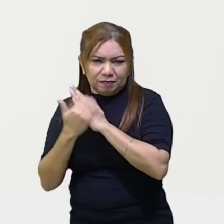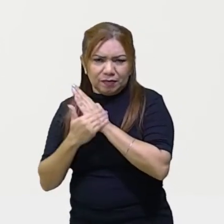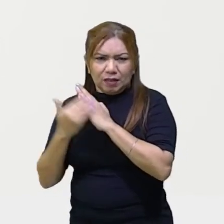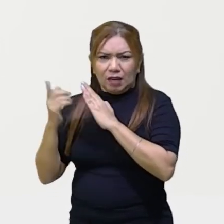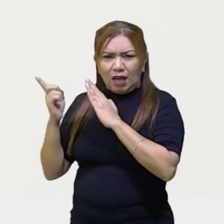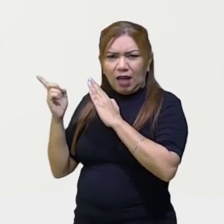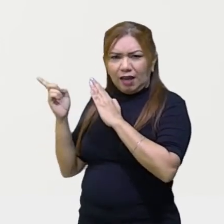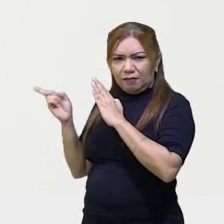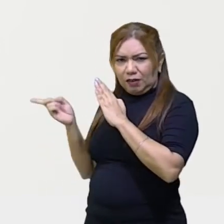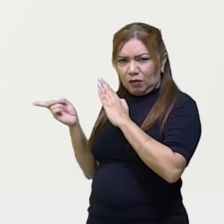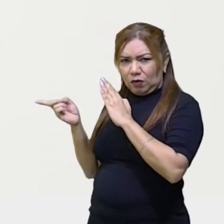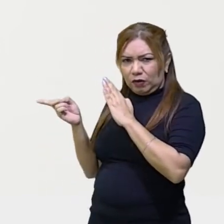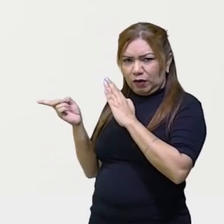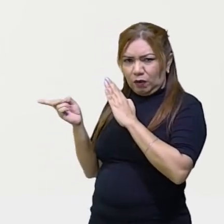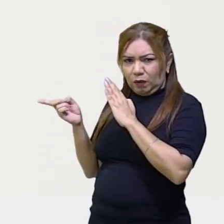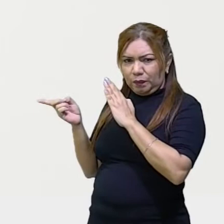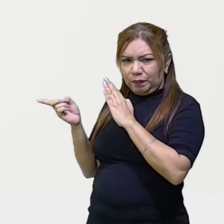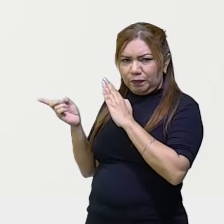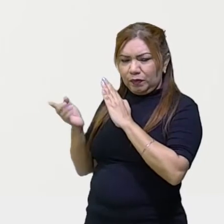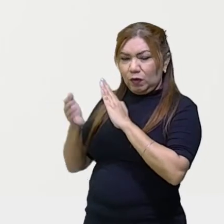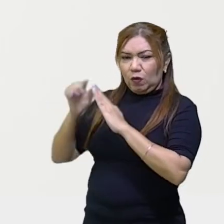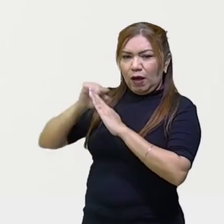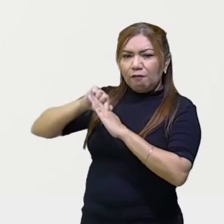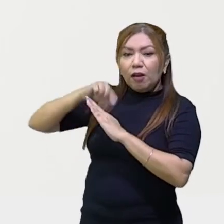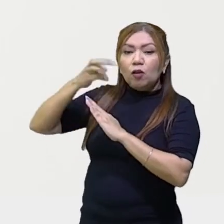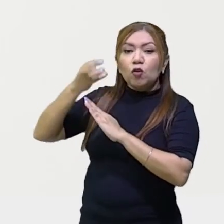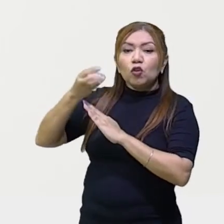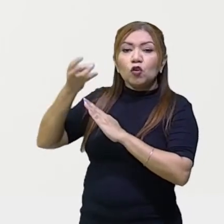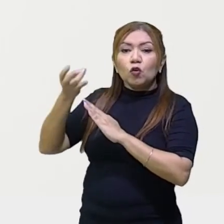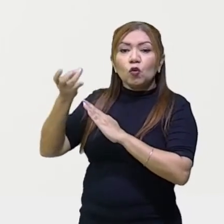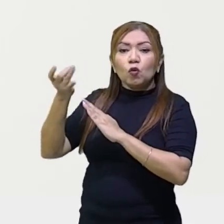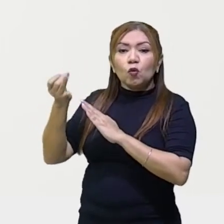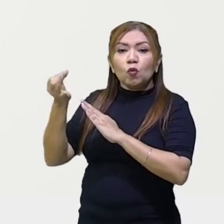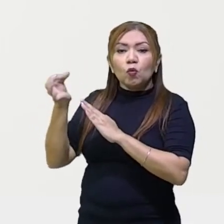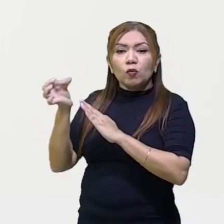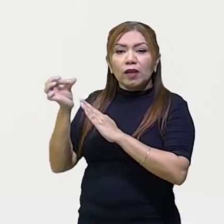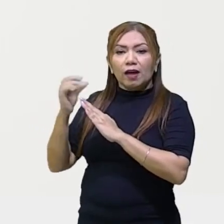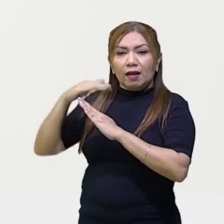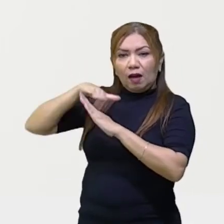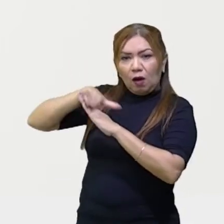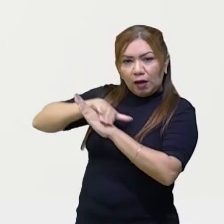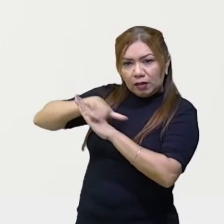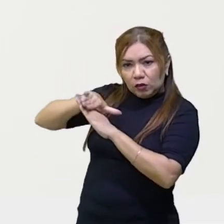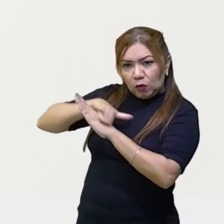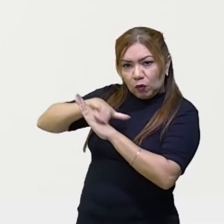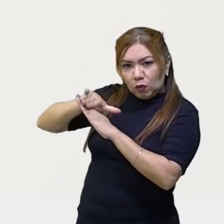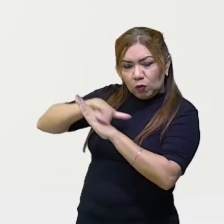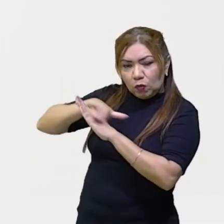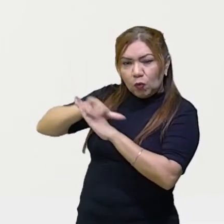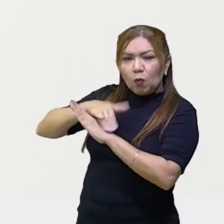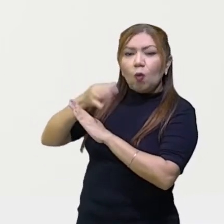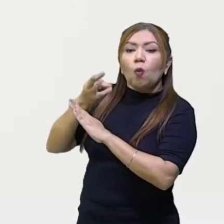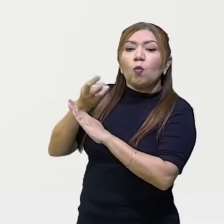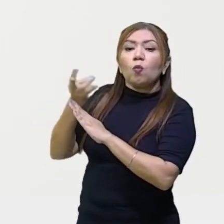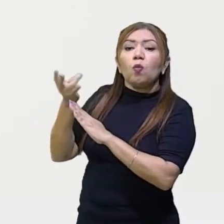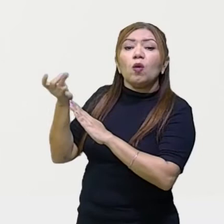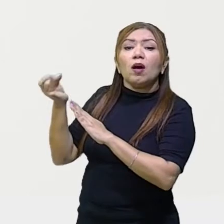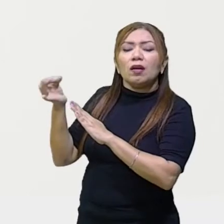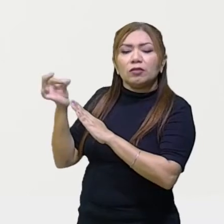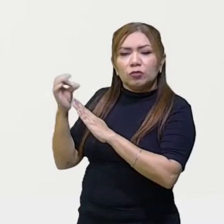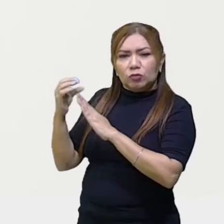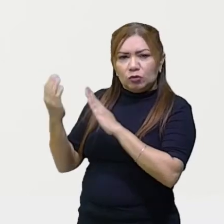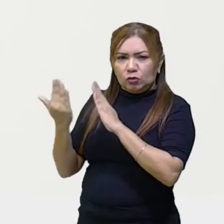eu vou aqui colocar outra aqui para essa Outra Face tem aqui Outra Face aí